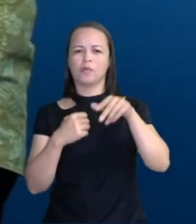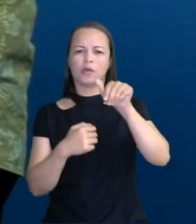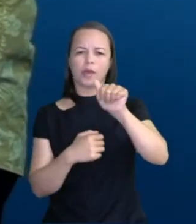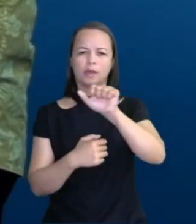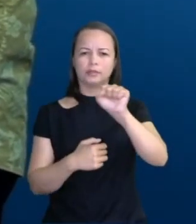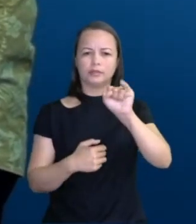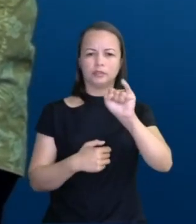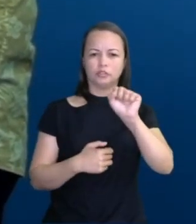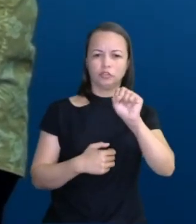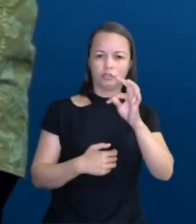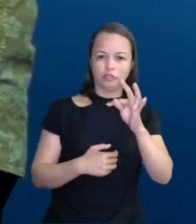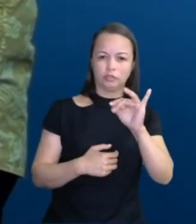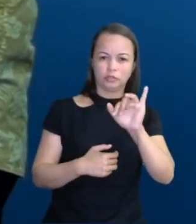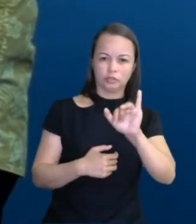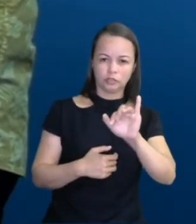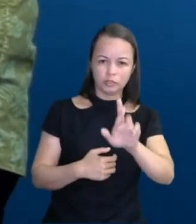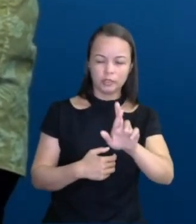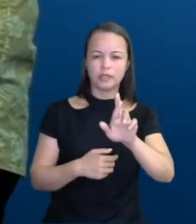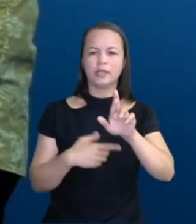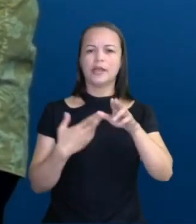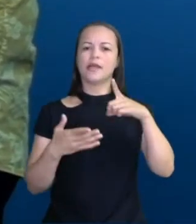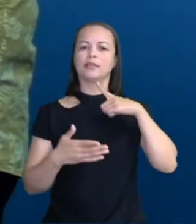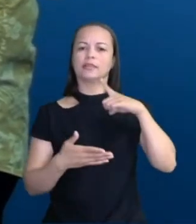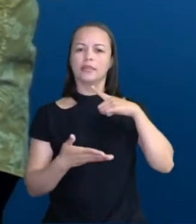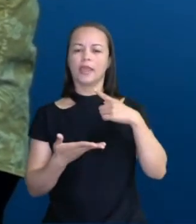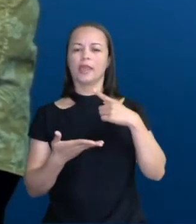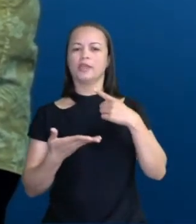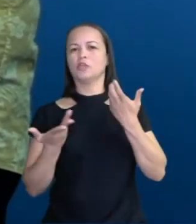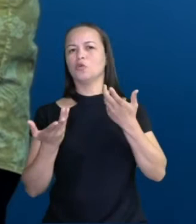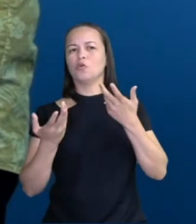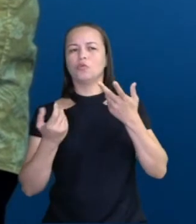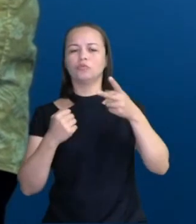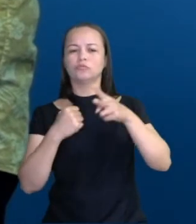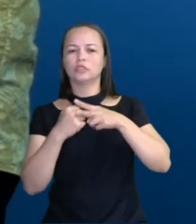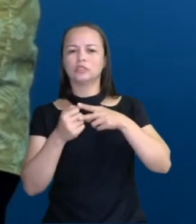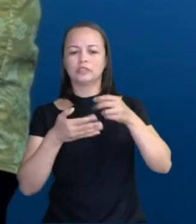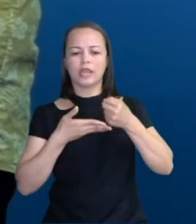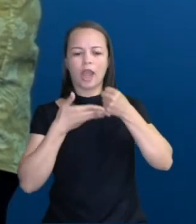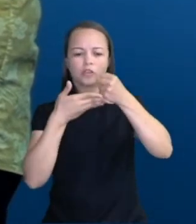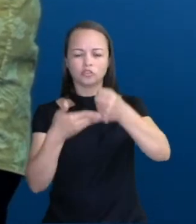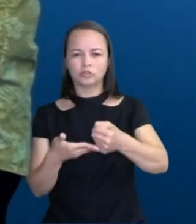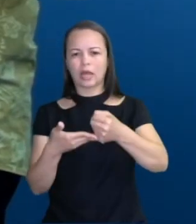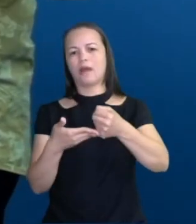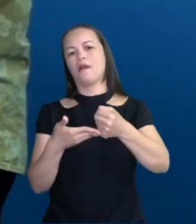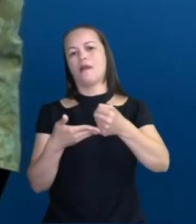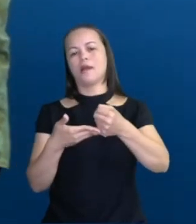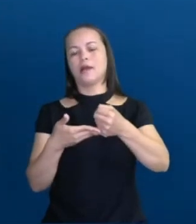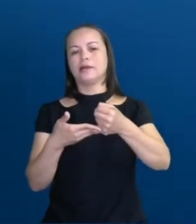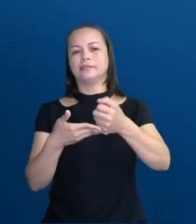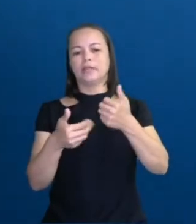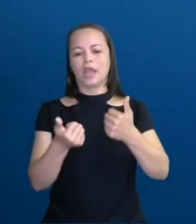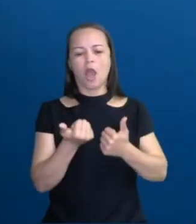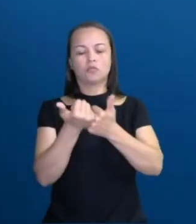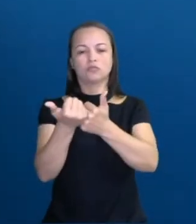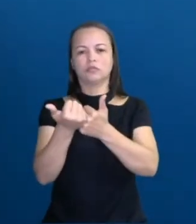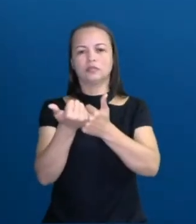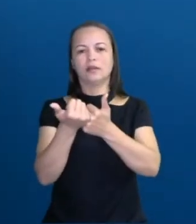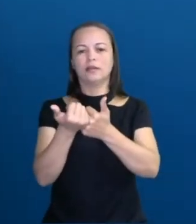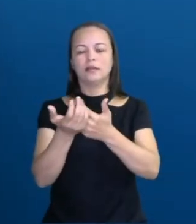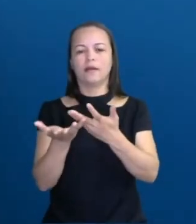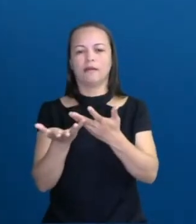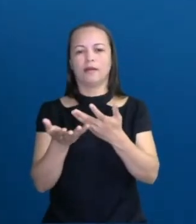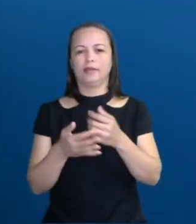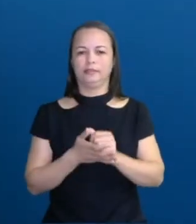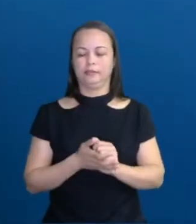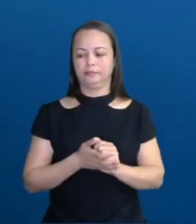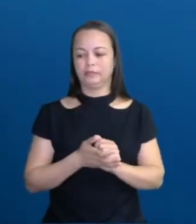ele tem um sentido de você ajudar e você é auxiliar de você prestar Socorro então após